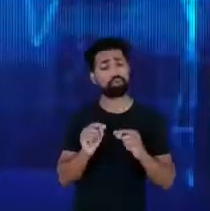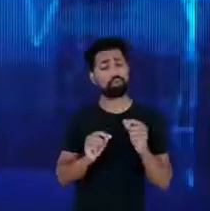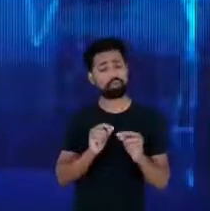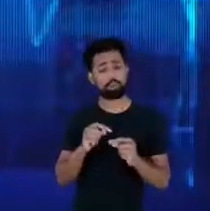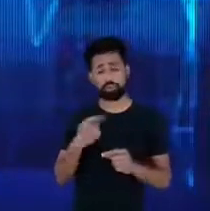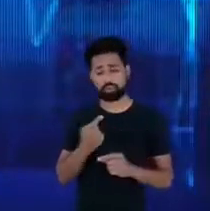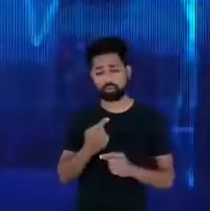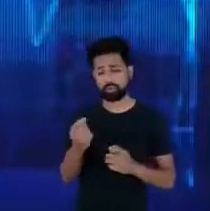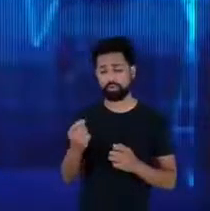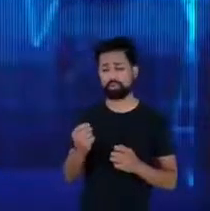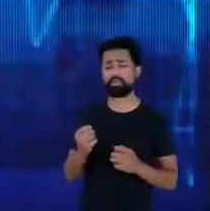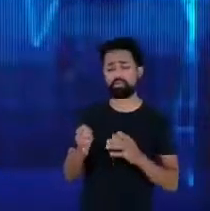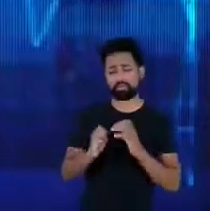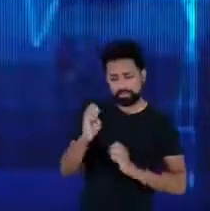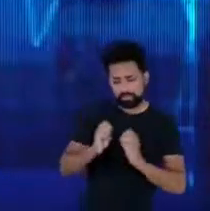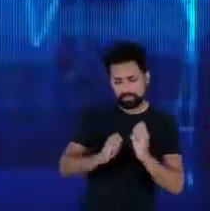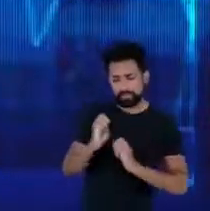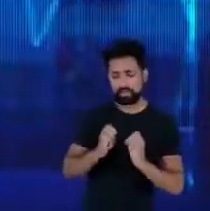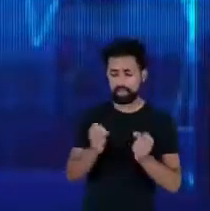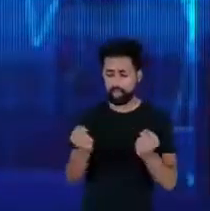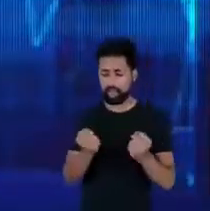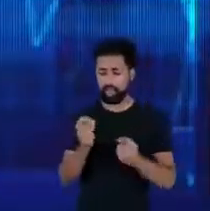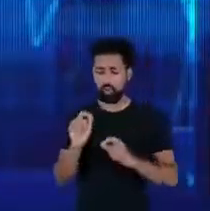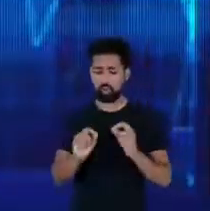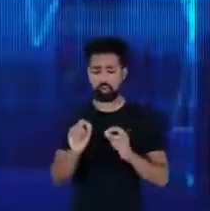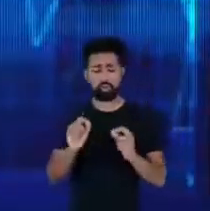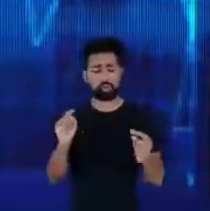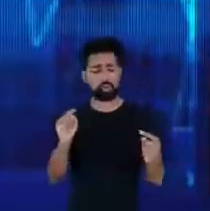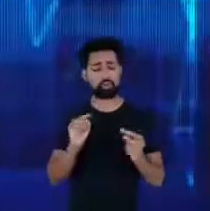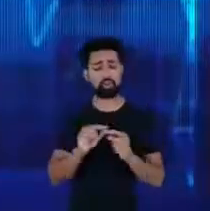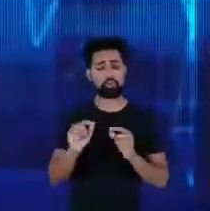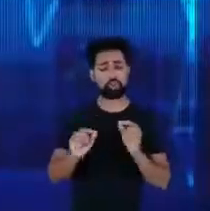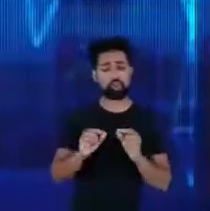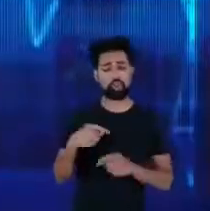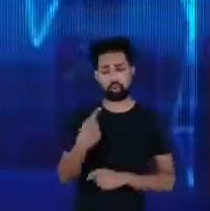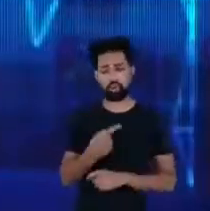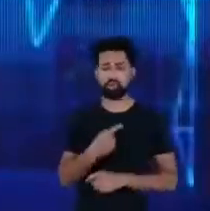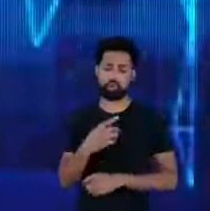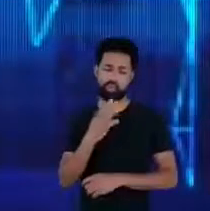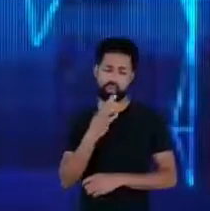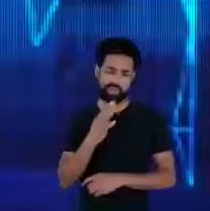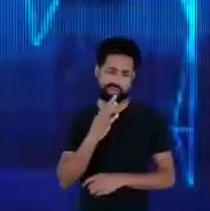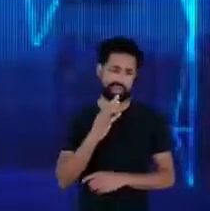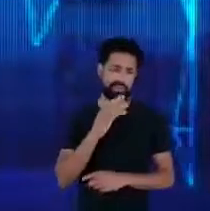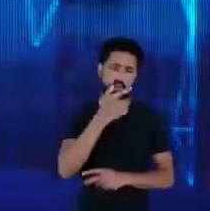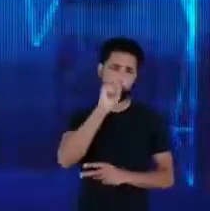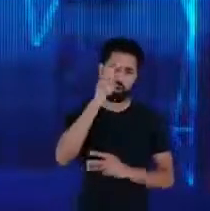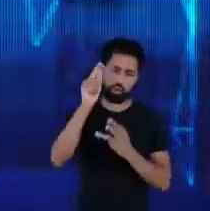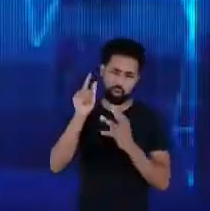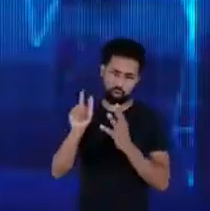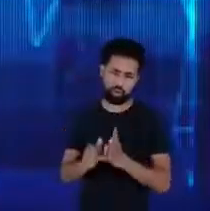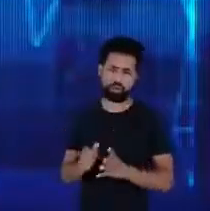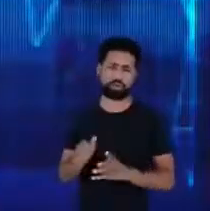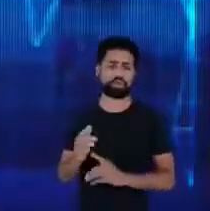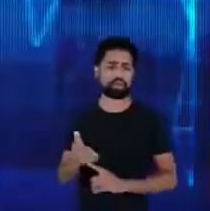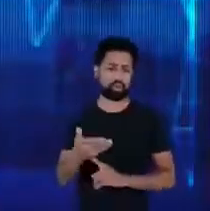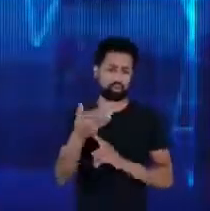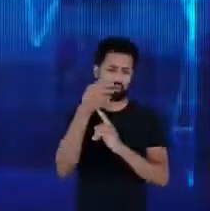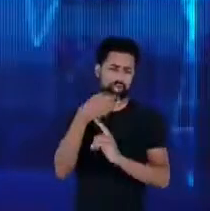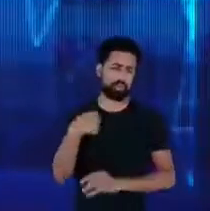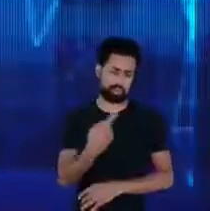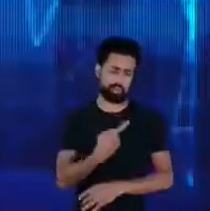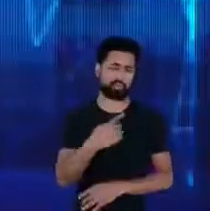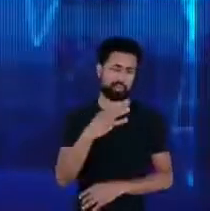montadora, a gente tem os targets, vamos dizer assim, a gente conhece as outras tecnologias, tanto de eletrificação, motores